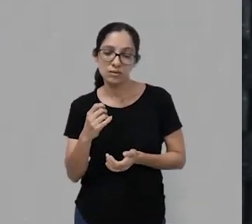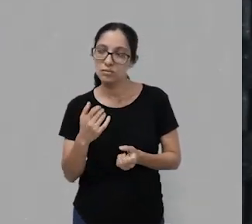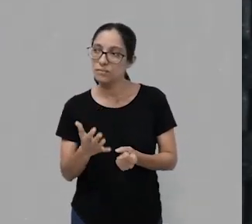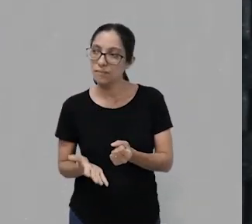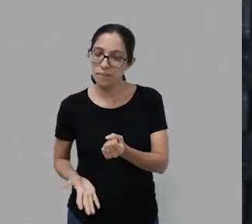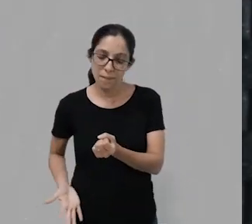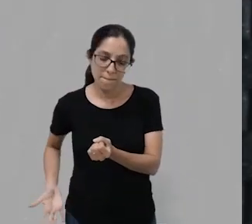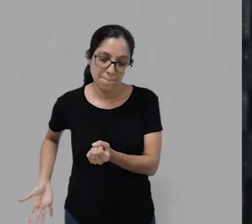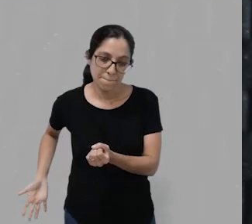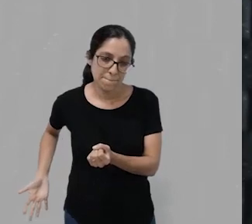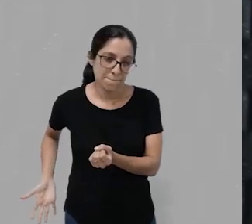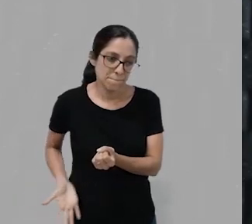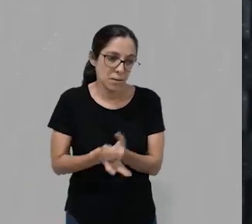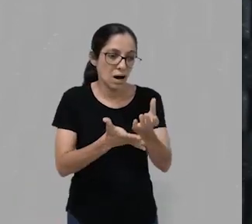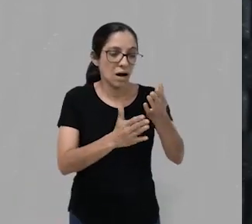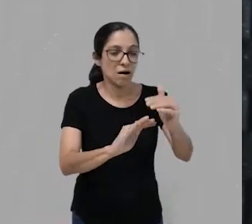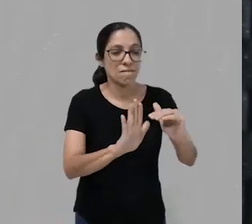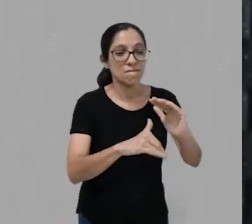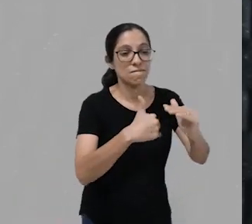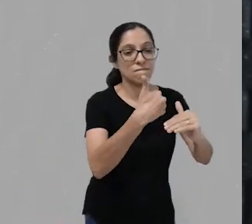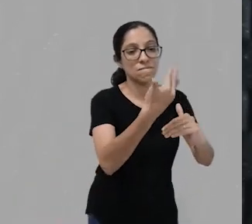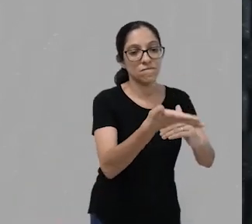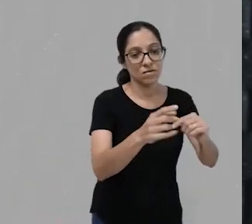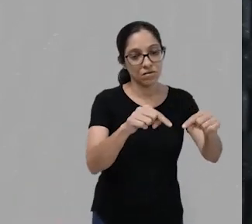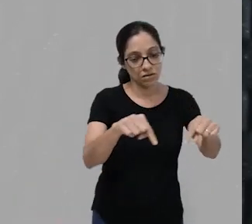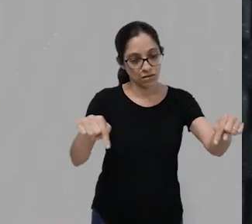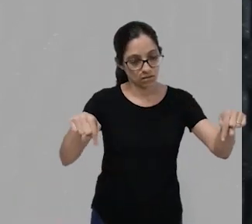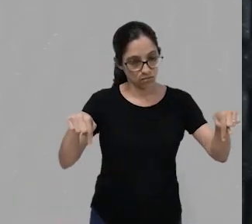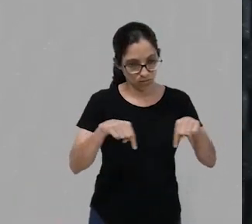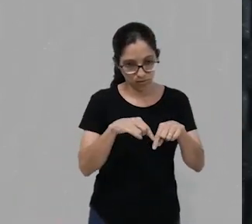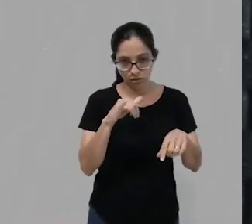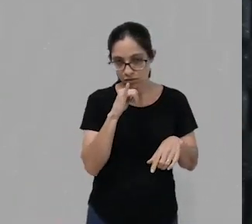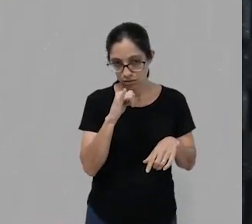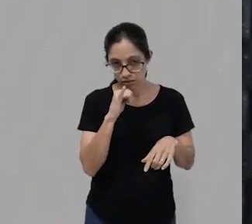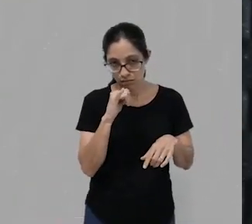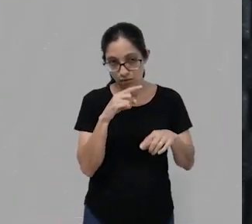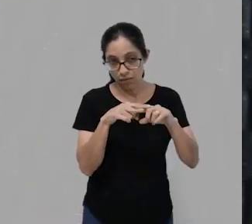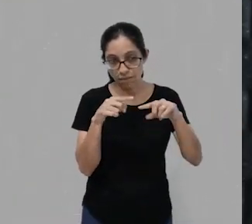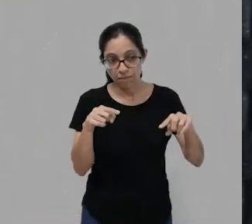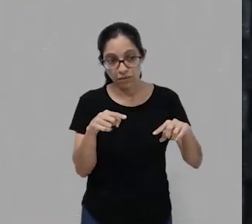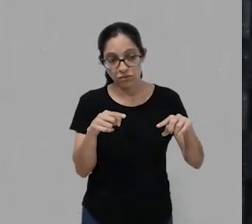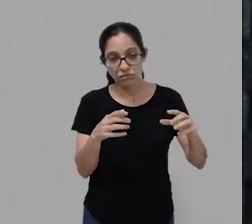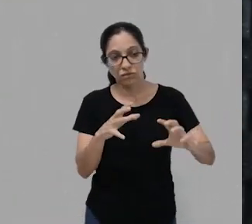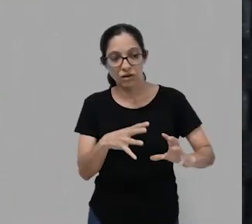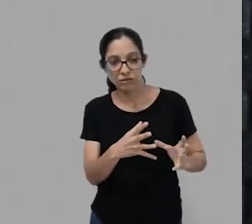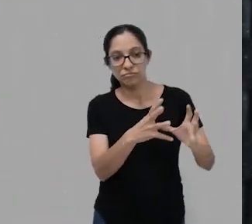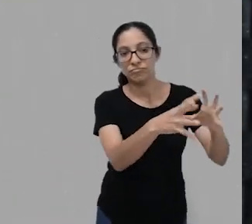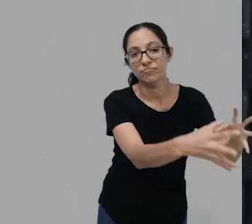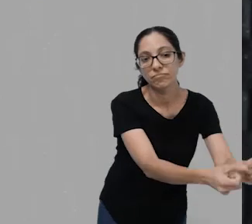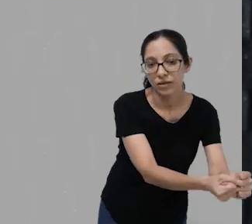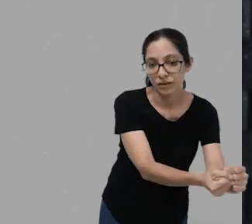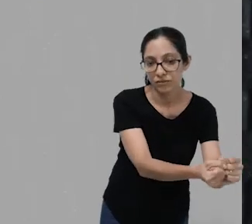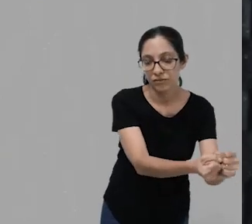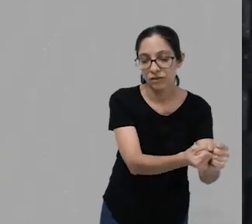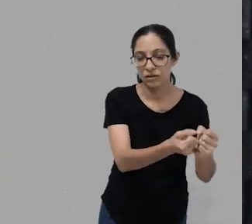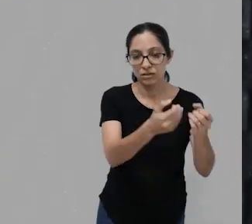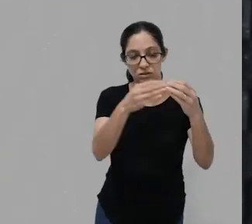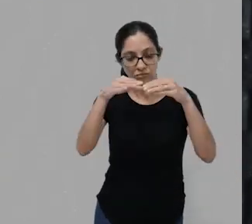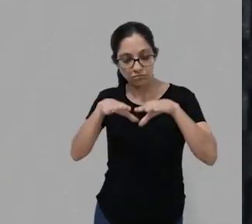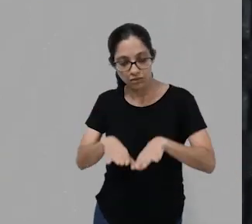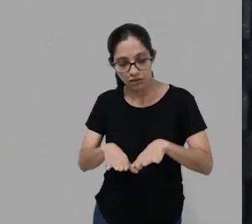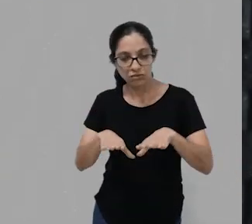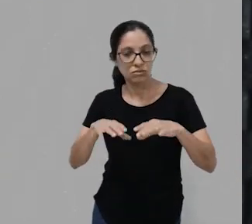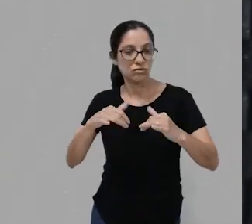e essa peteca ia cair fora da quadra, por exemplo, mas eu vou de lá e salvo essa peteca e boto ela no campo de